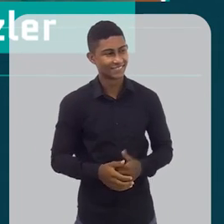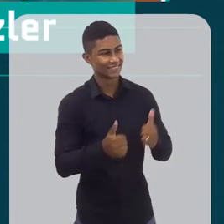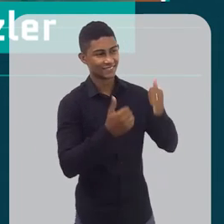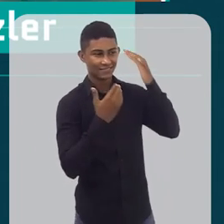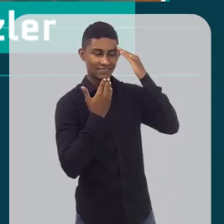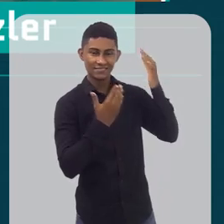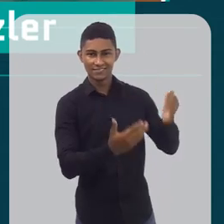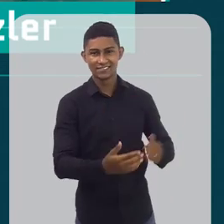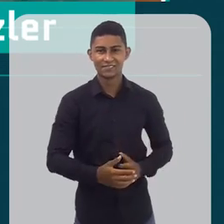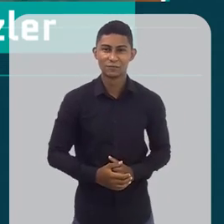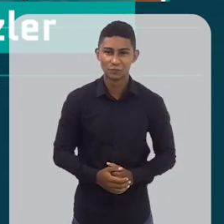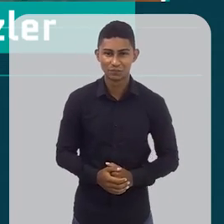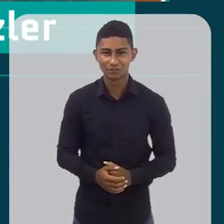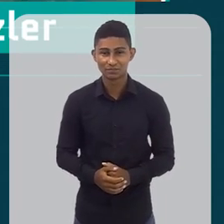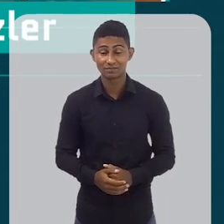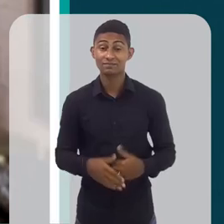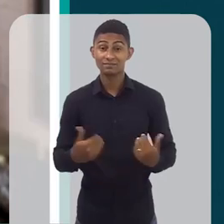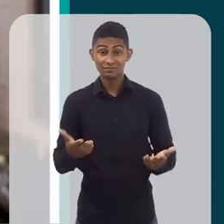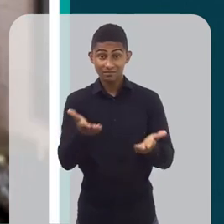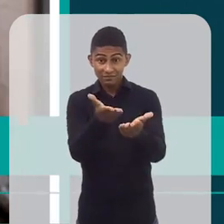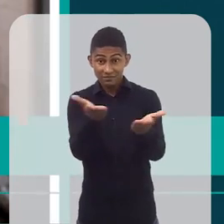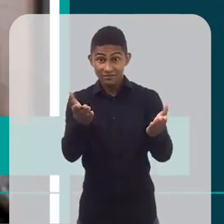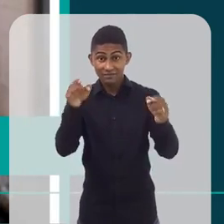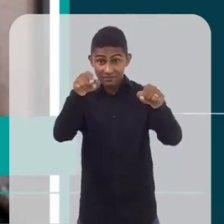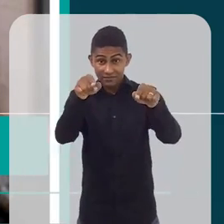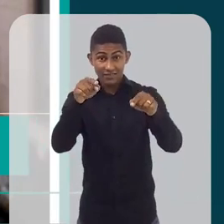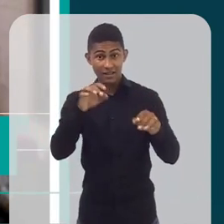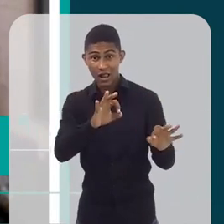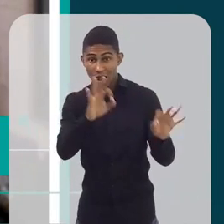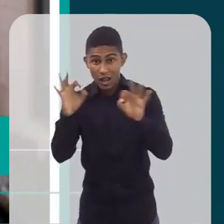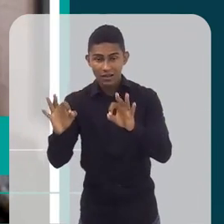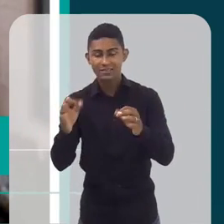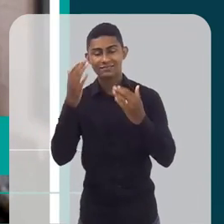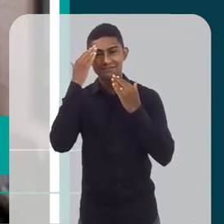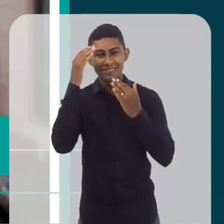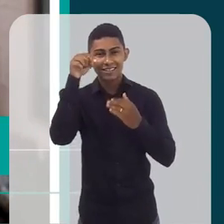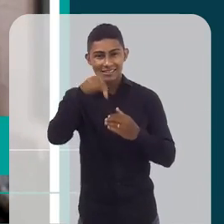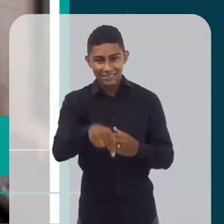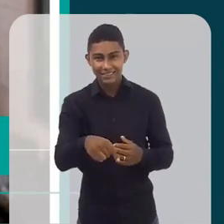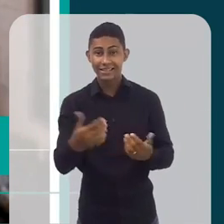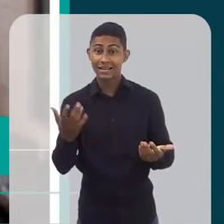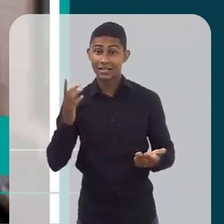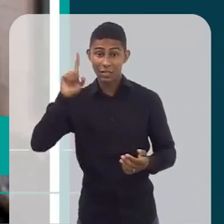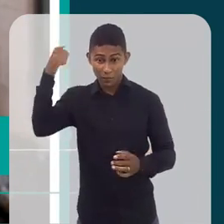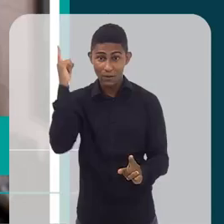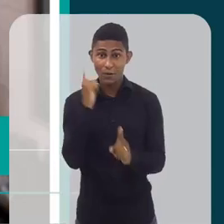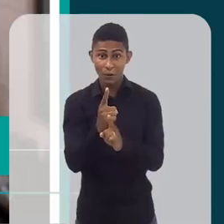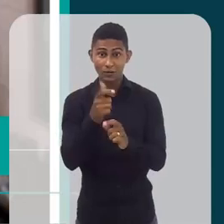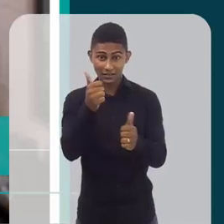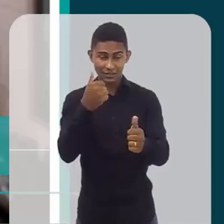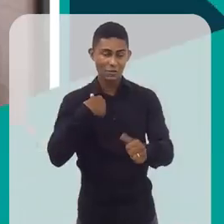obrigado. Obrigada. E a você de casa, muito obrigado pela companhia.